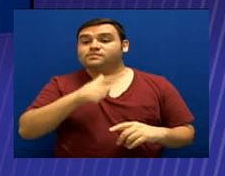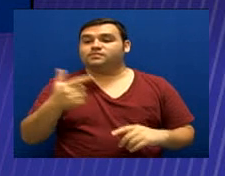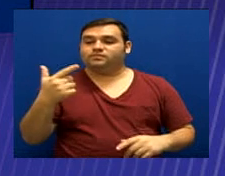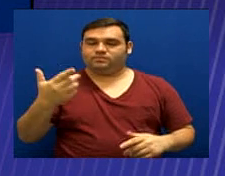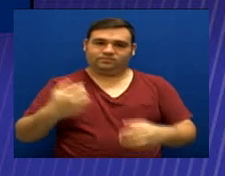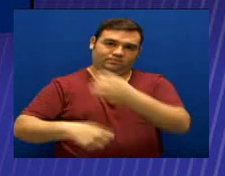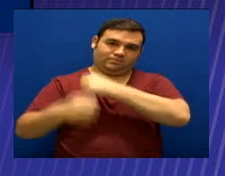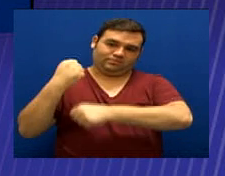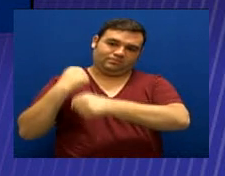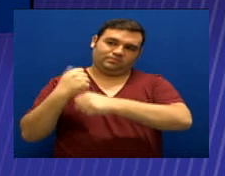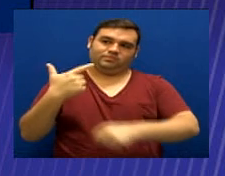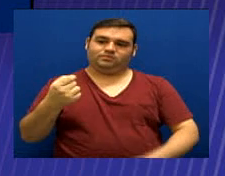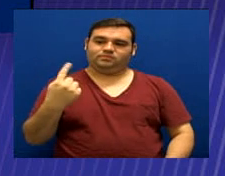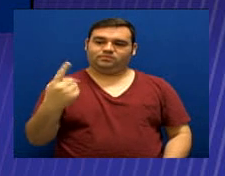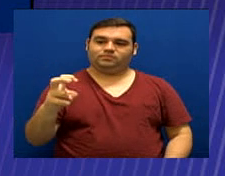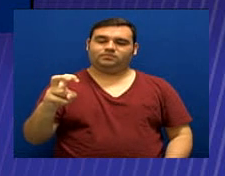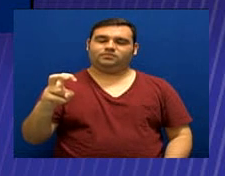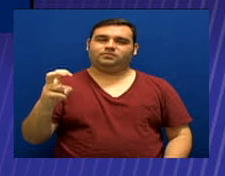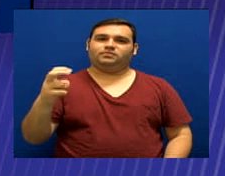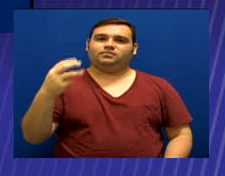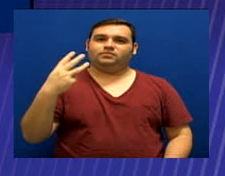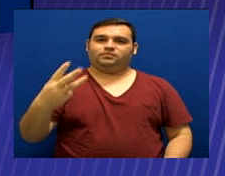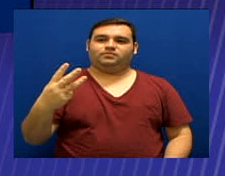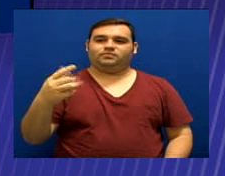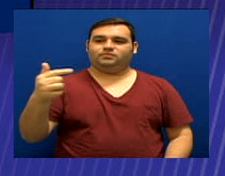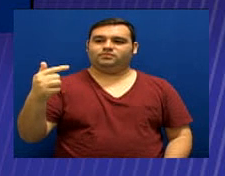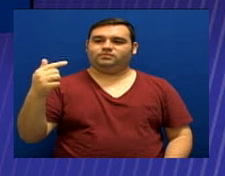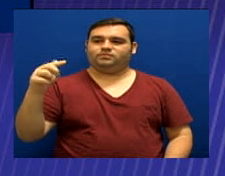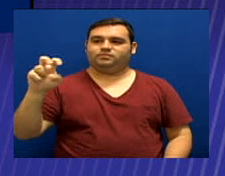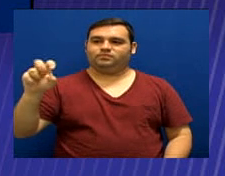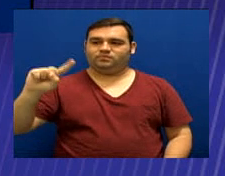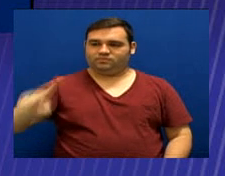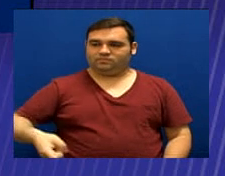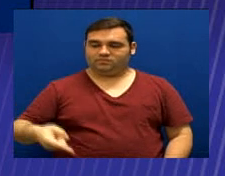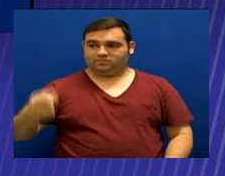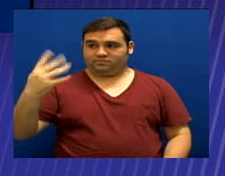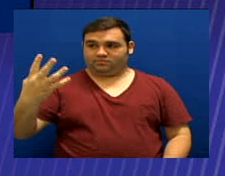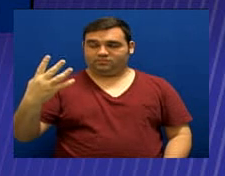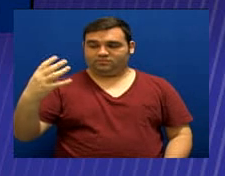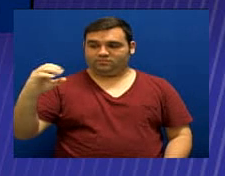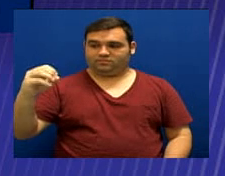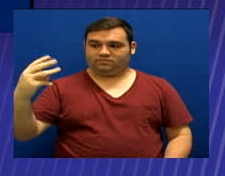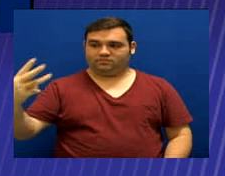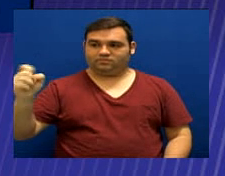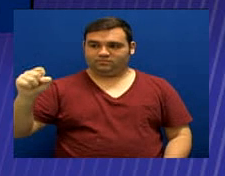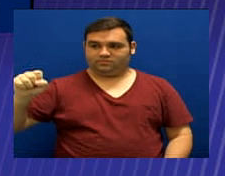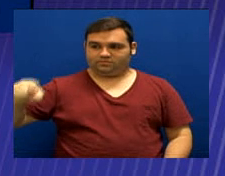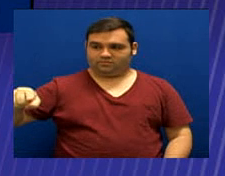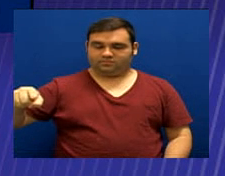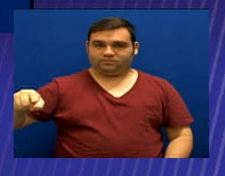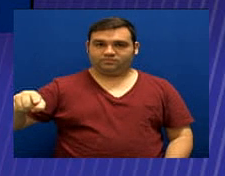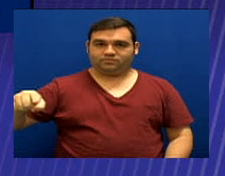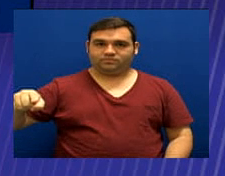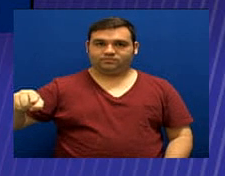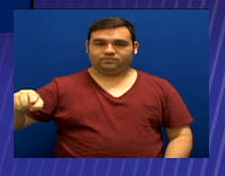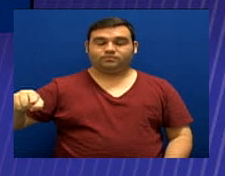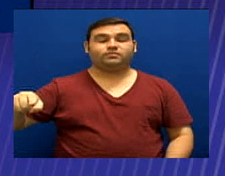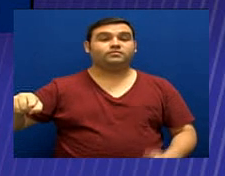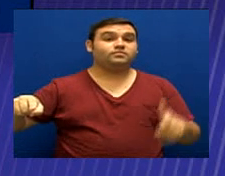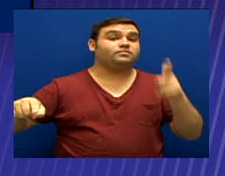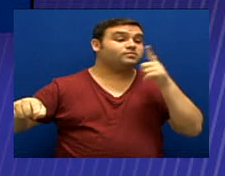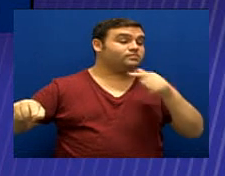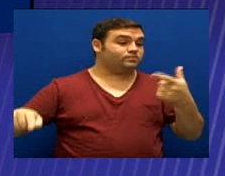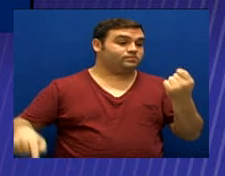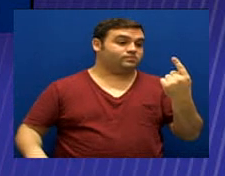2015 da ordem de 375 milhões 403 mil reais o arrecadado